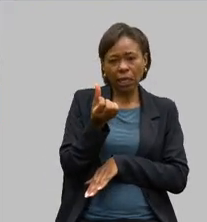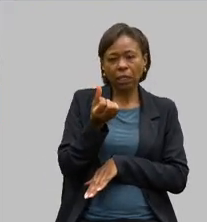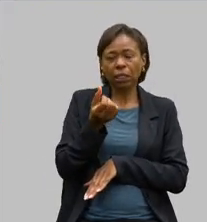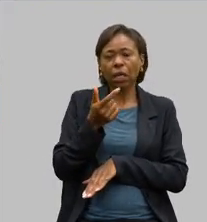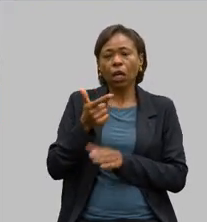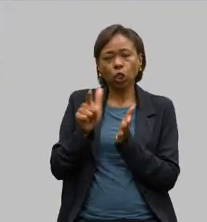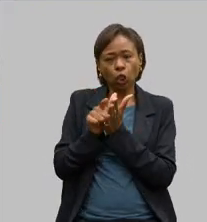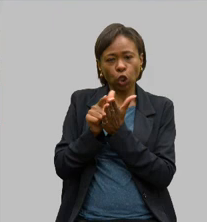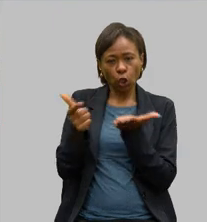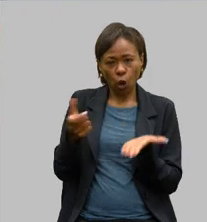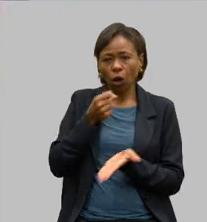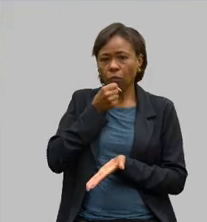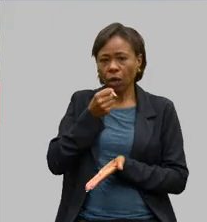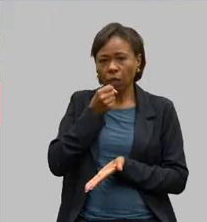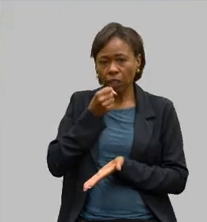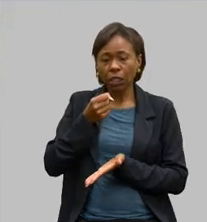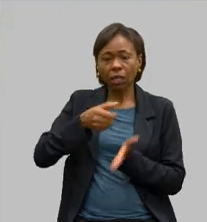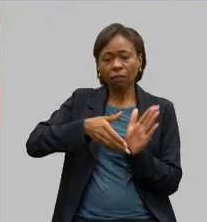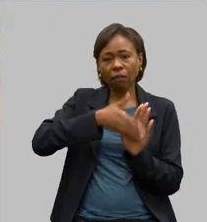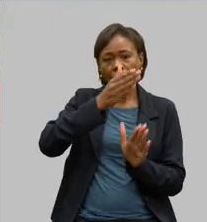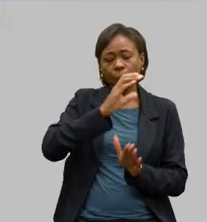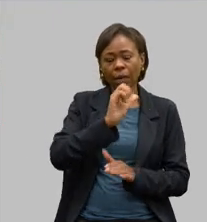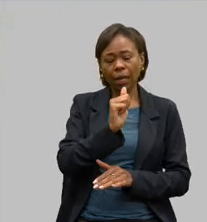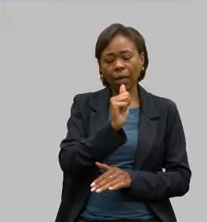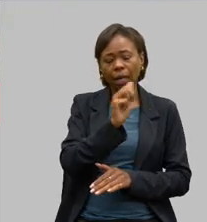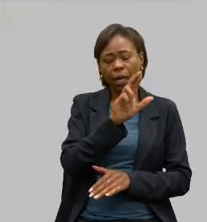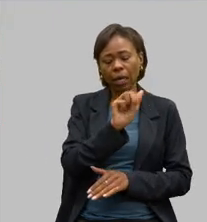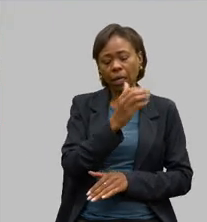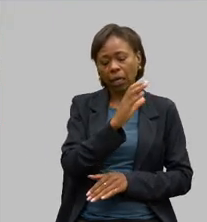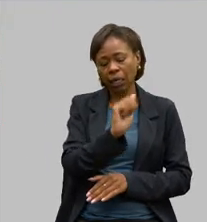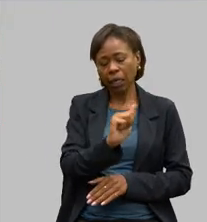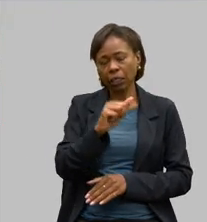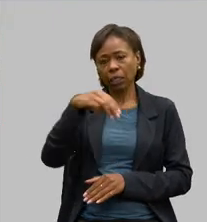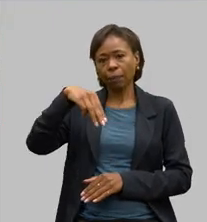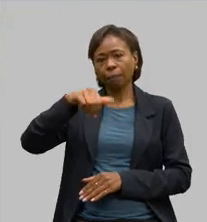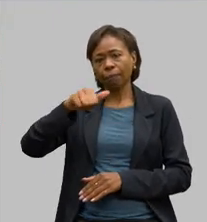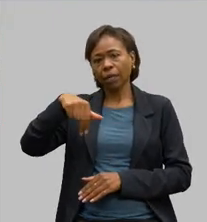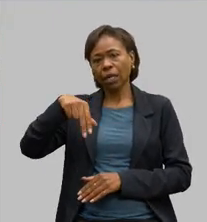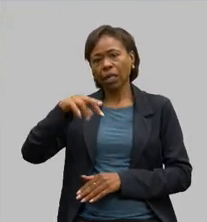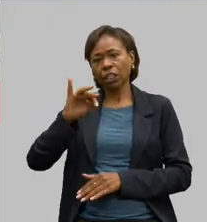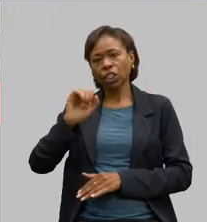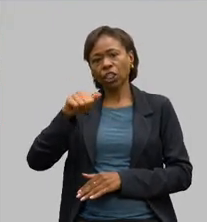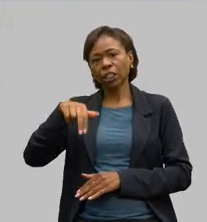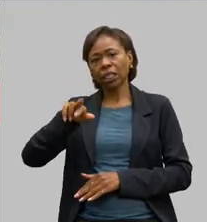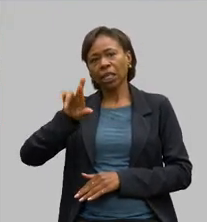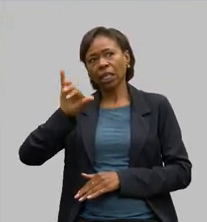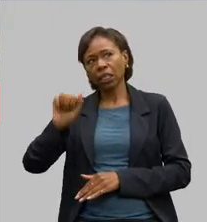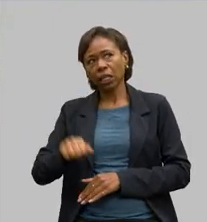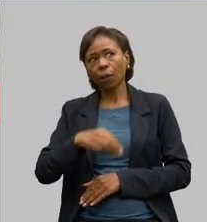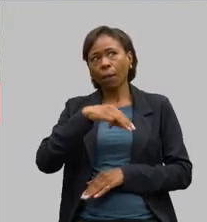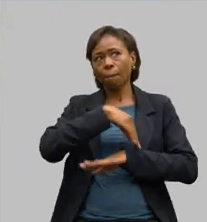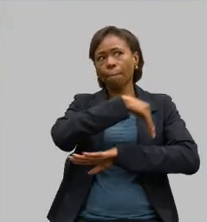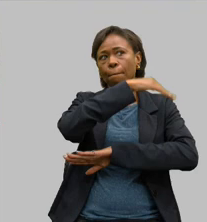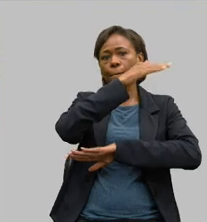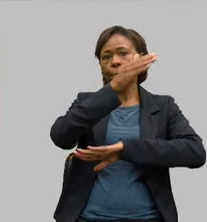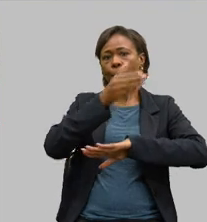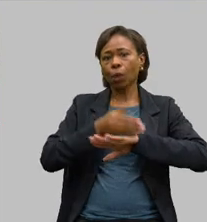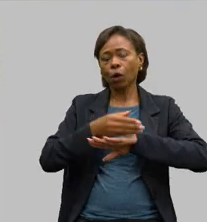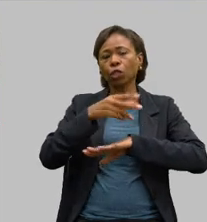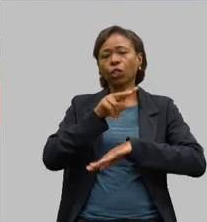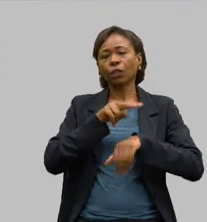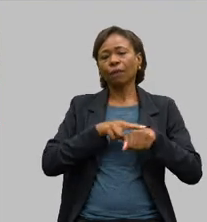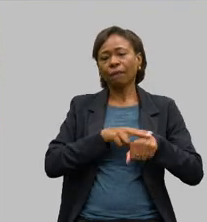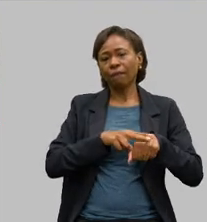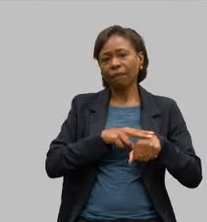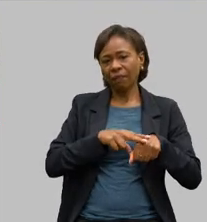Canastra que vão para a Mantiqueira que vão para aquela região de Monte Verde Gonçalves que é uma região da Mantiqueira mas que ela é